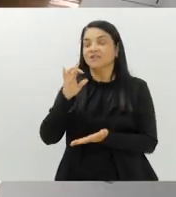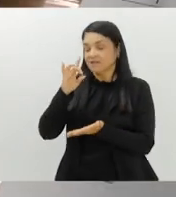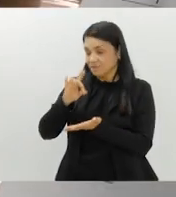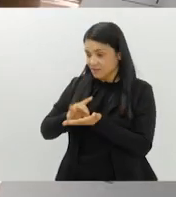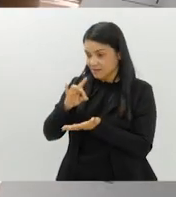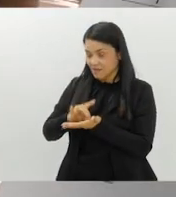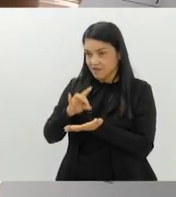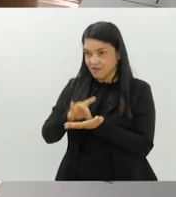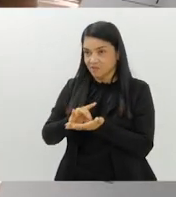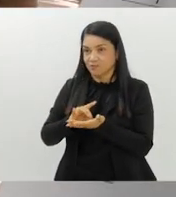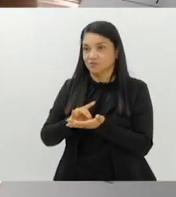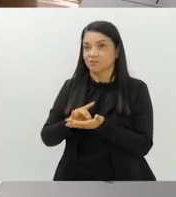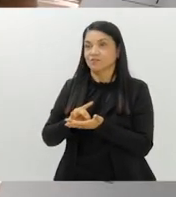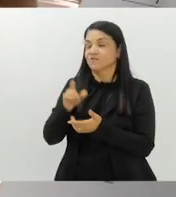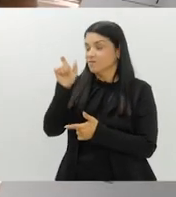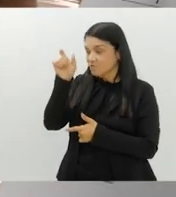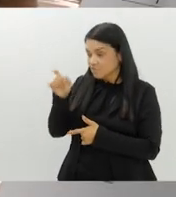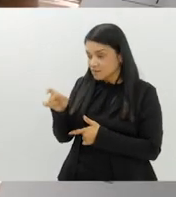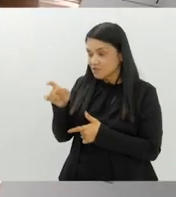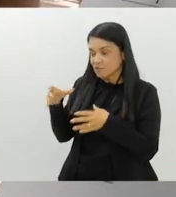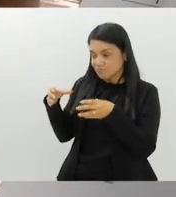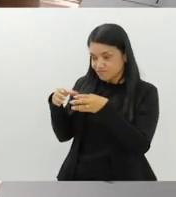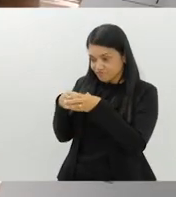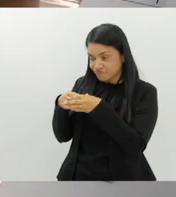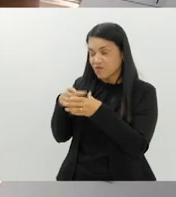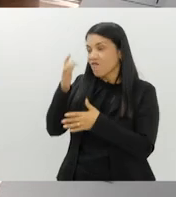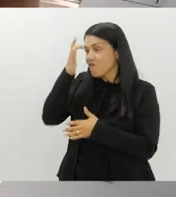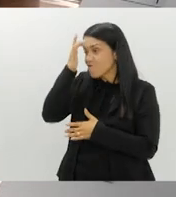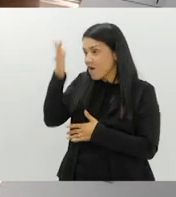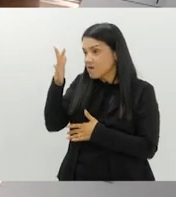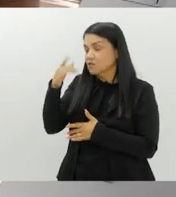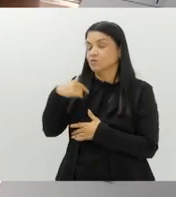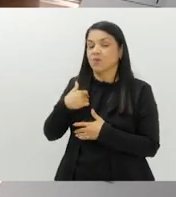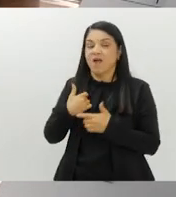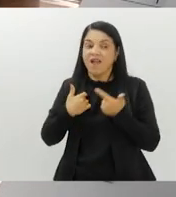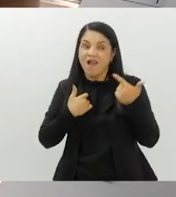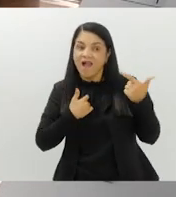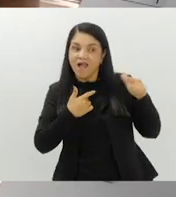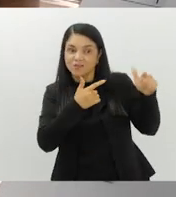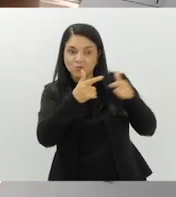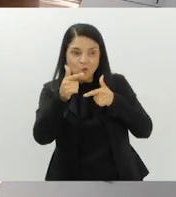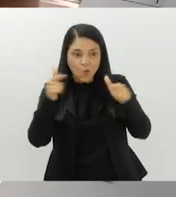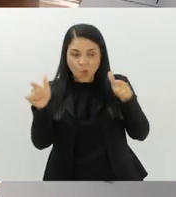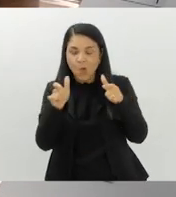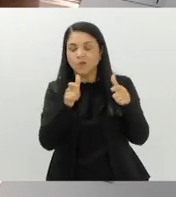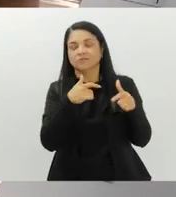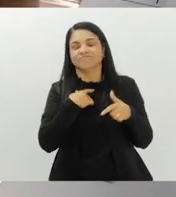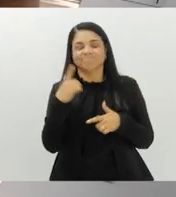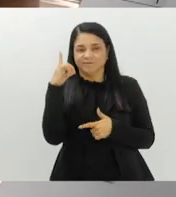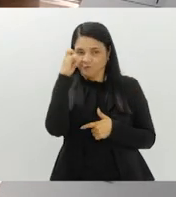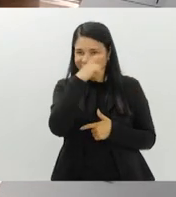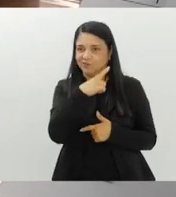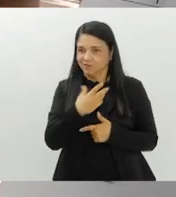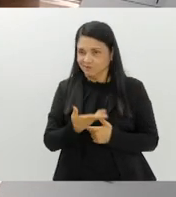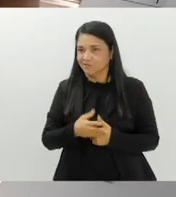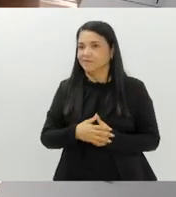verdade, com vocês foi fácil. Foi difícil unir as demais. Ah, né? Unir entendi. Todos. Entendi.